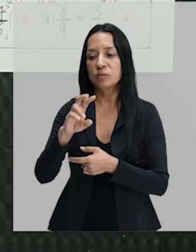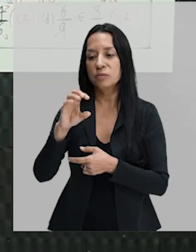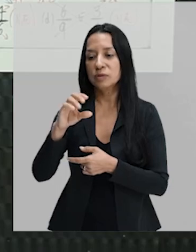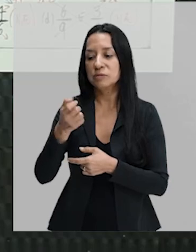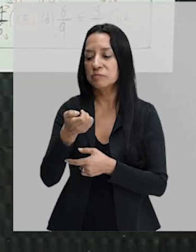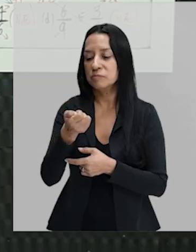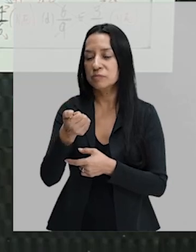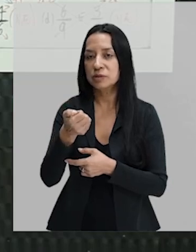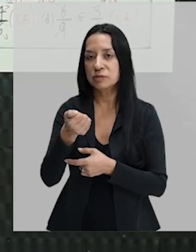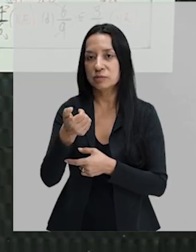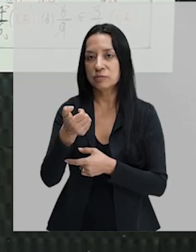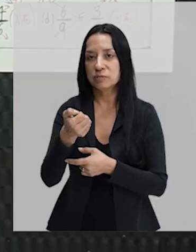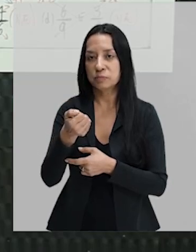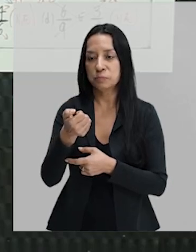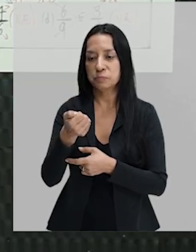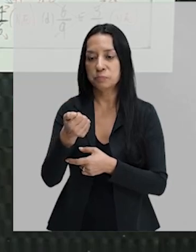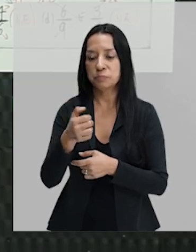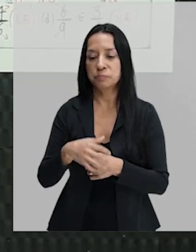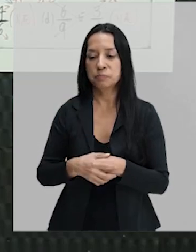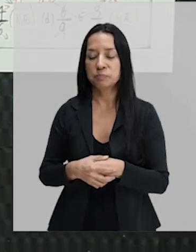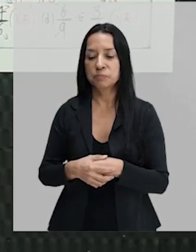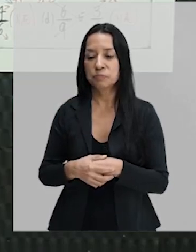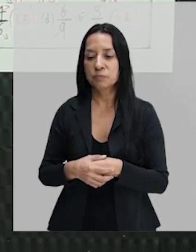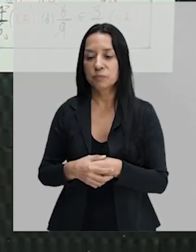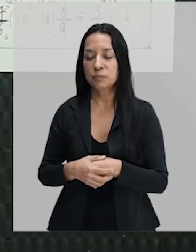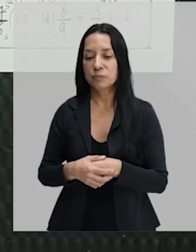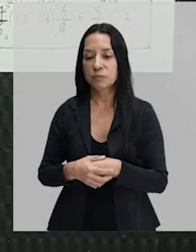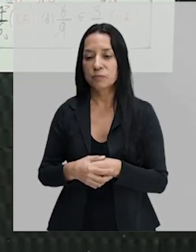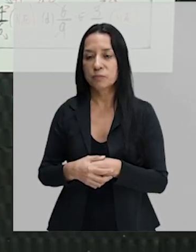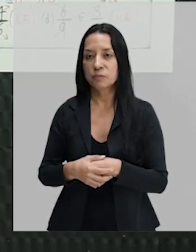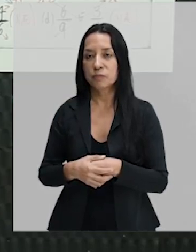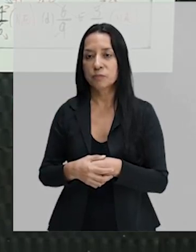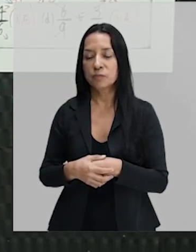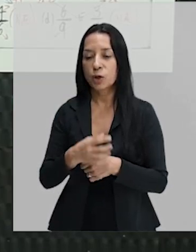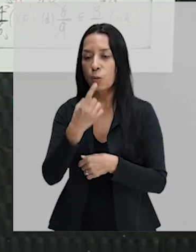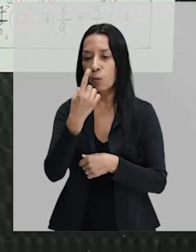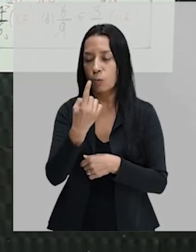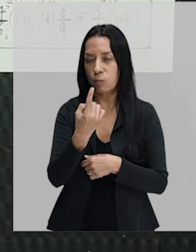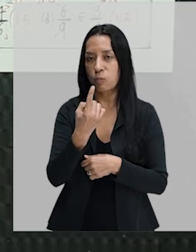bom? Em centavos. Aí ele coloca assim, um pão,